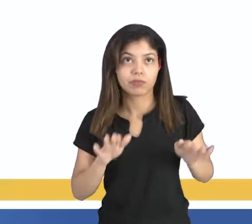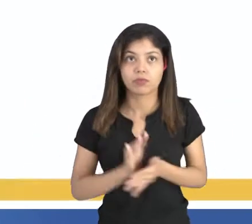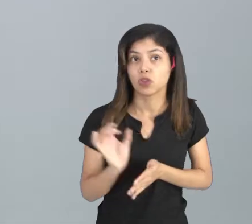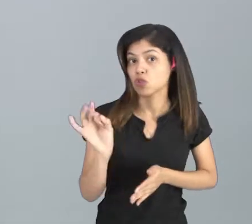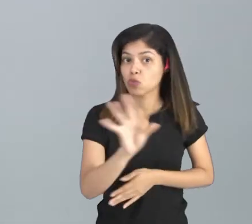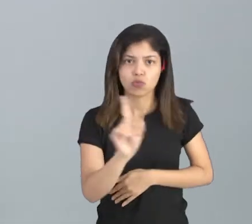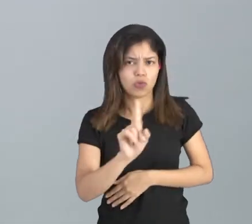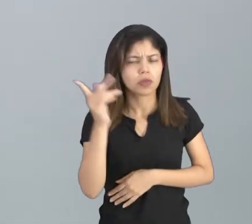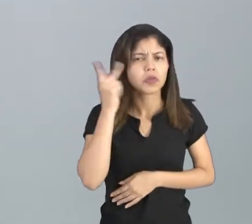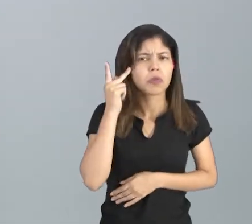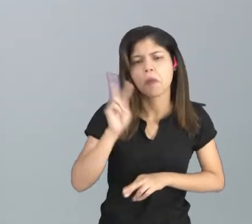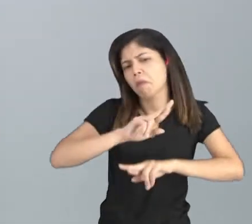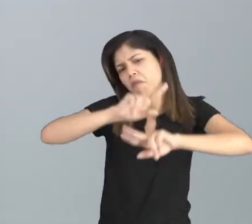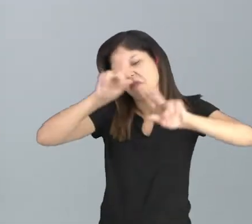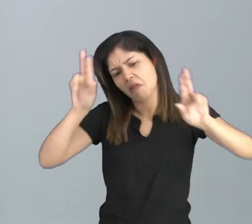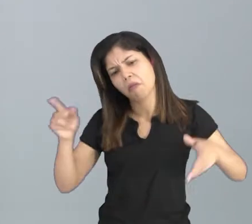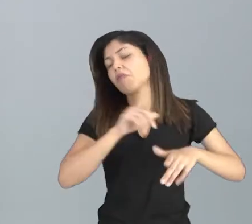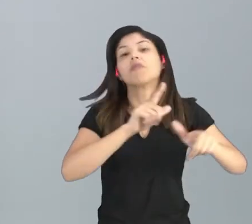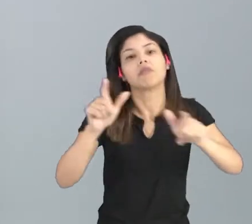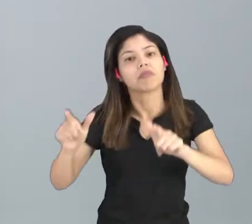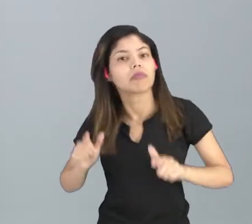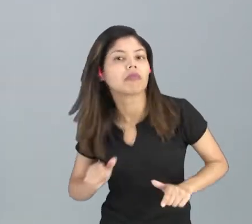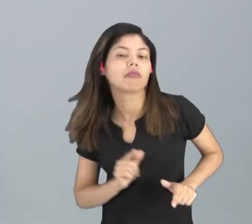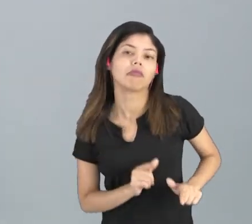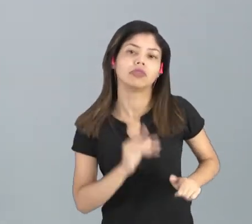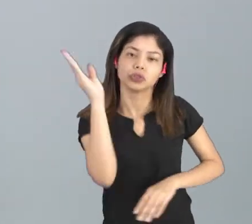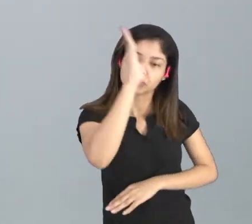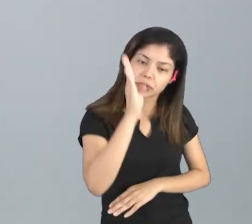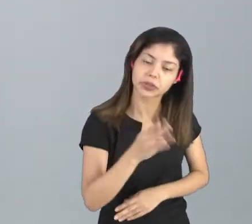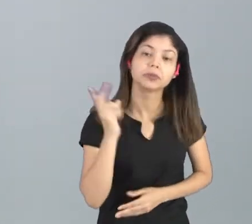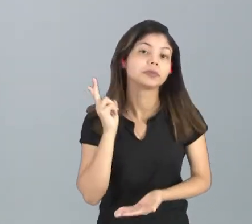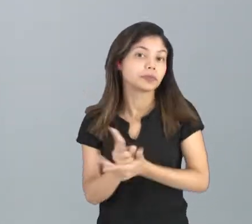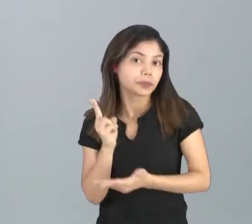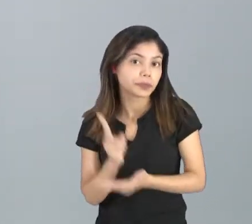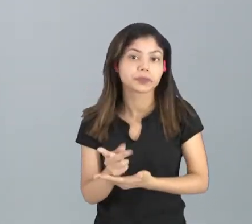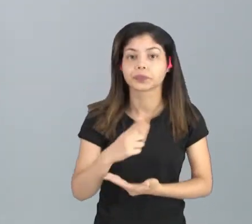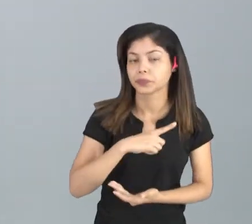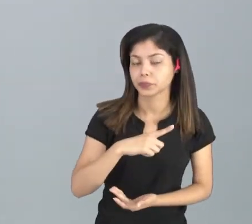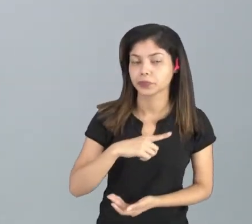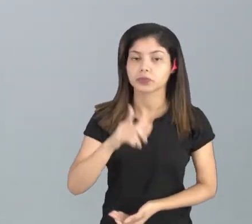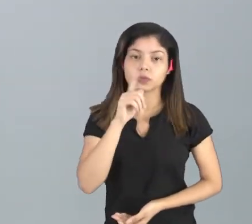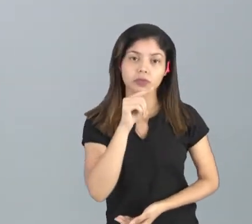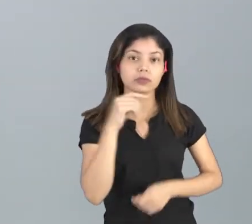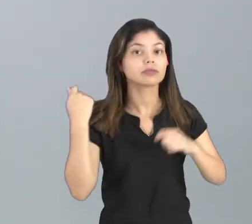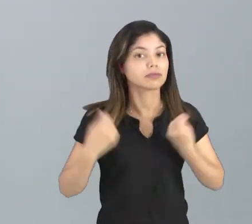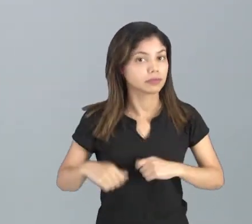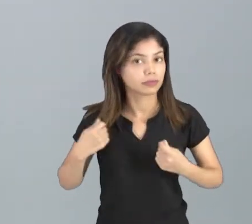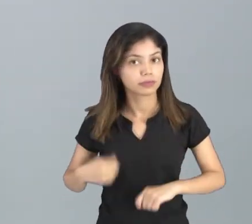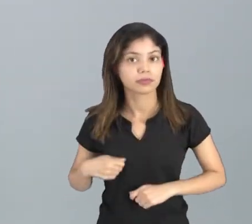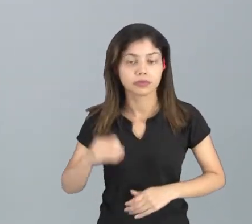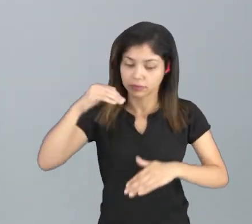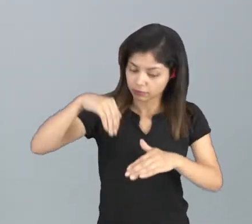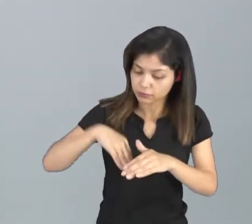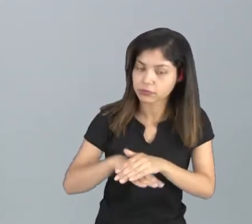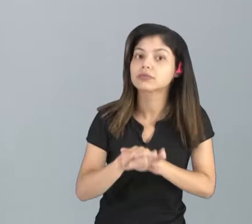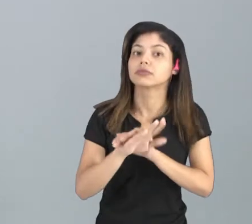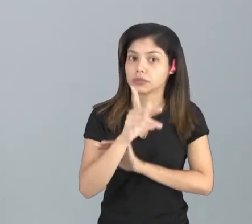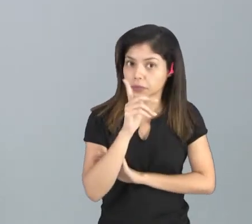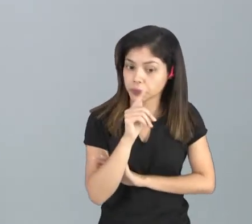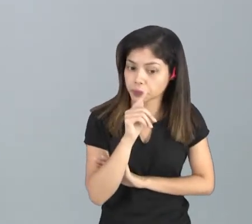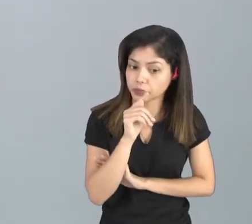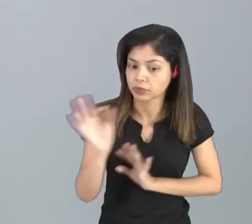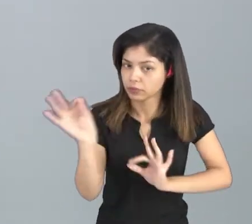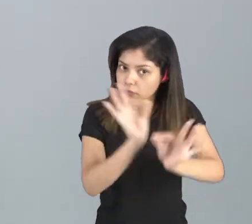Não só São Paulo, mas em vários lugares do Brasil, né? Então, mesmo tendo água, é preciso ter reservatório e ter